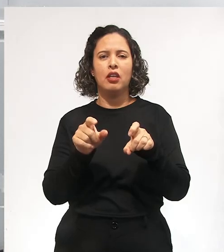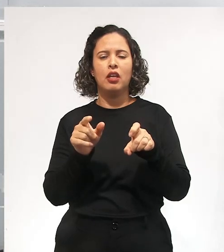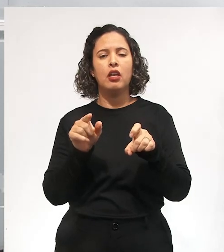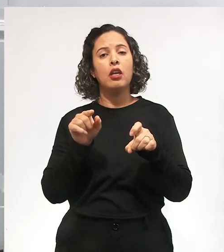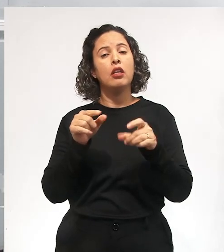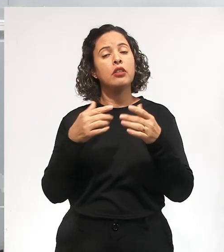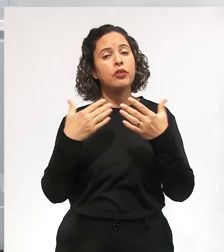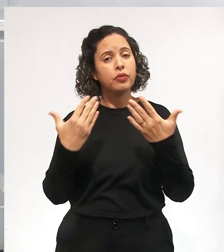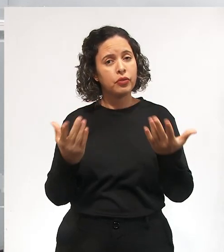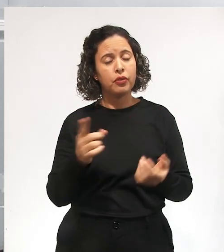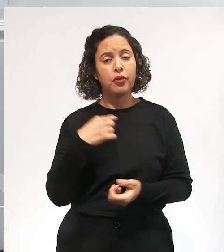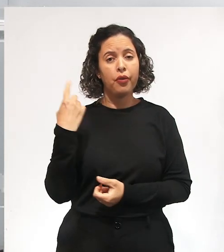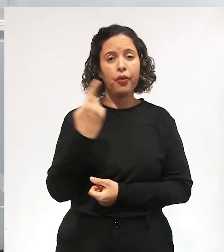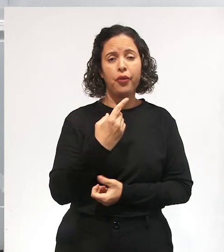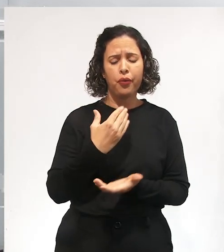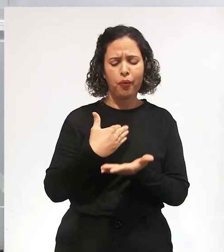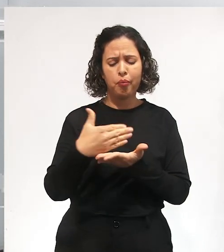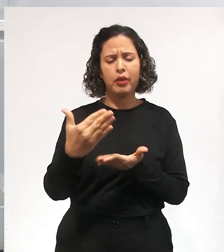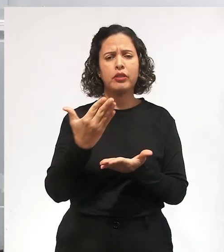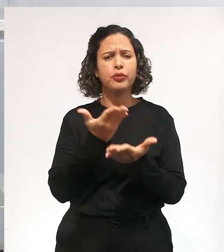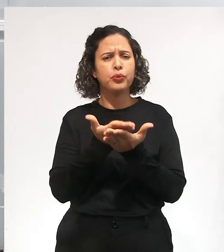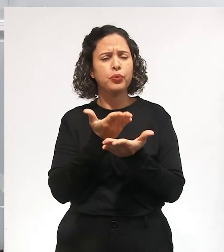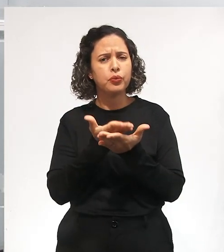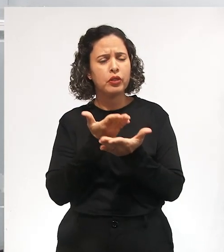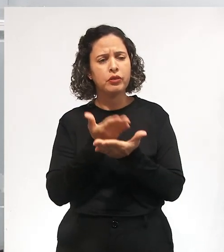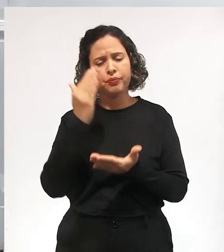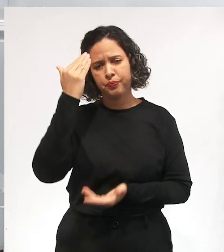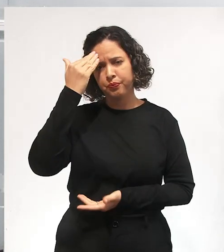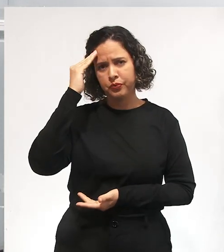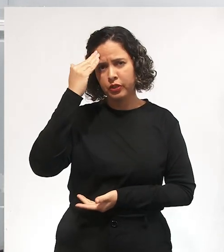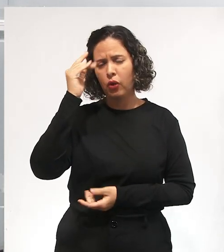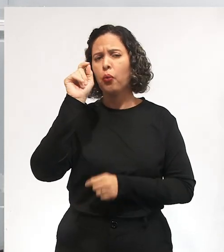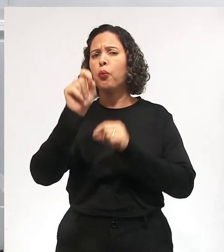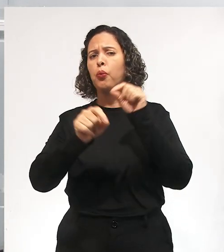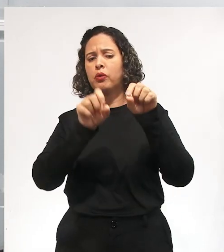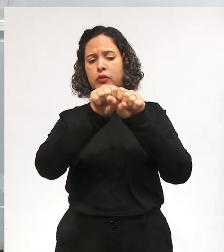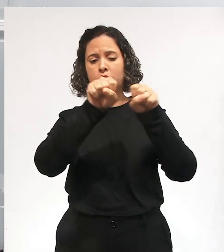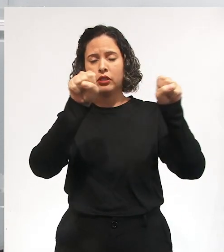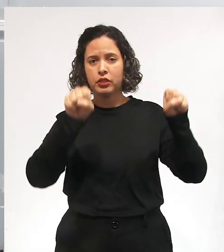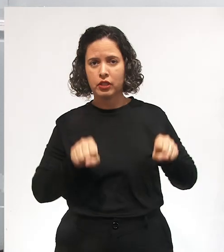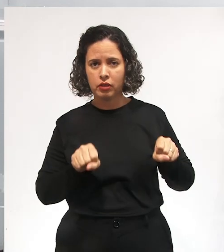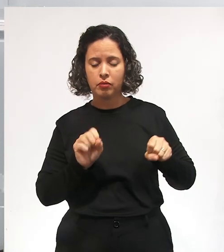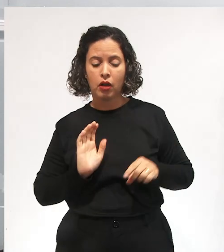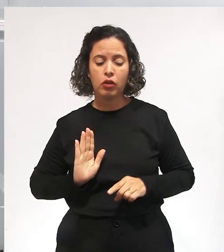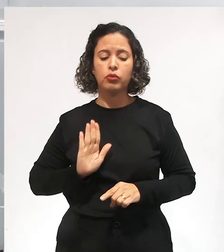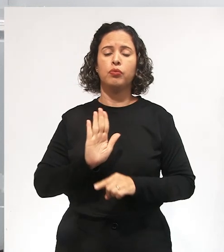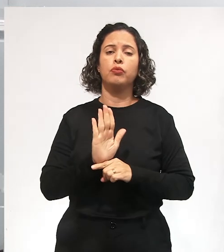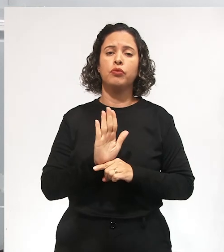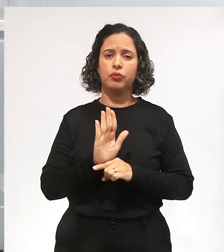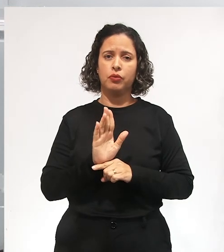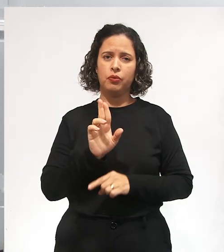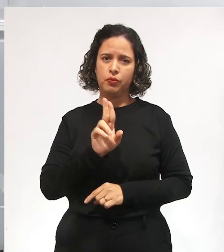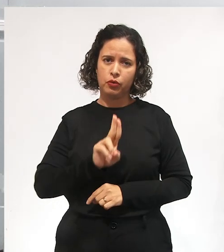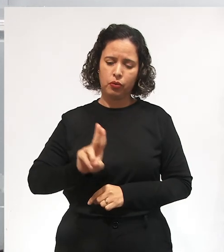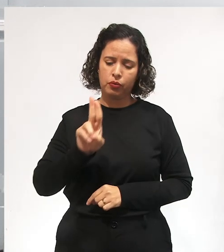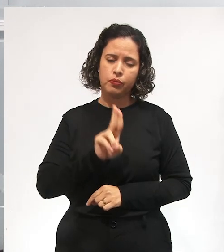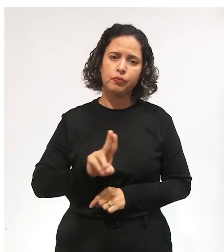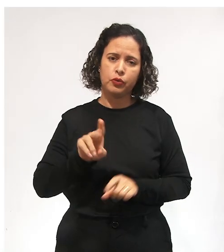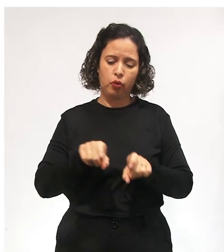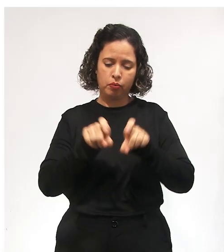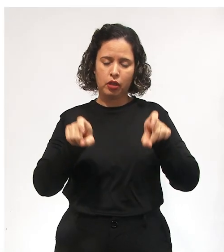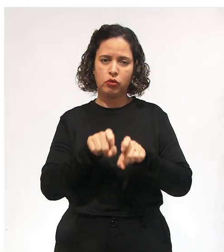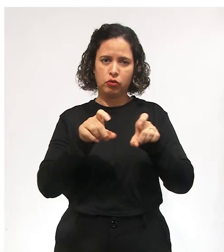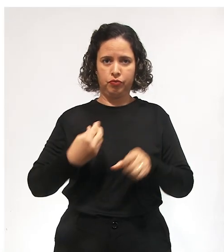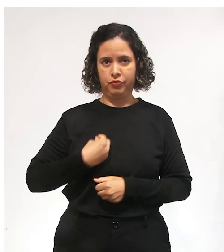que estudar, entender o que são os sistemas que vai fazer com que essa parte física funcione. Vou te